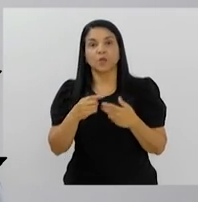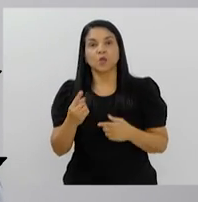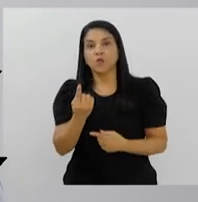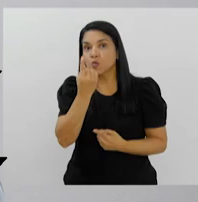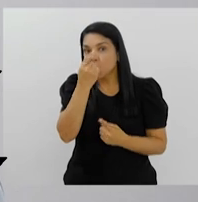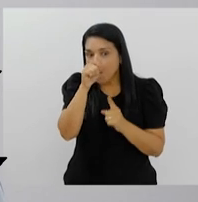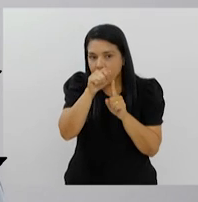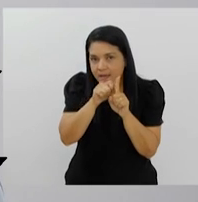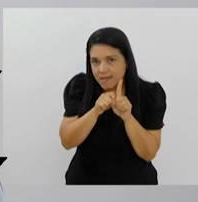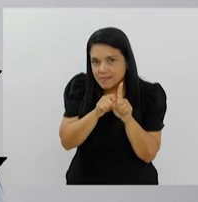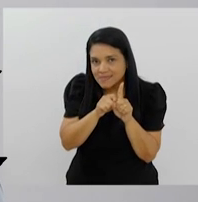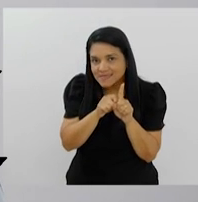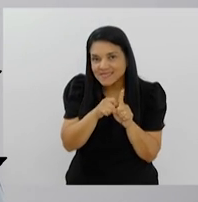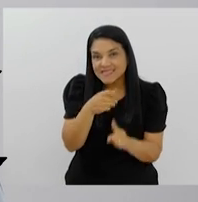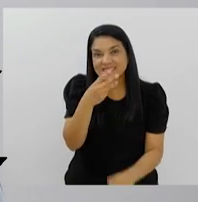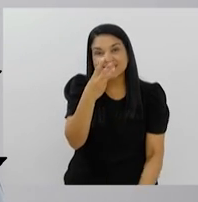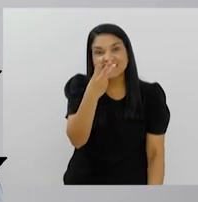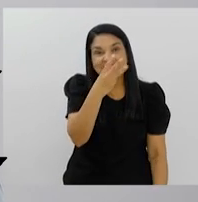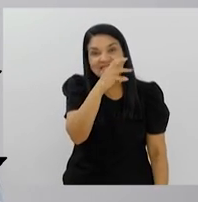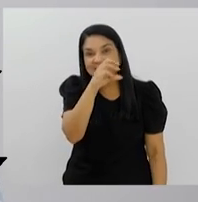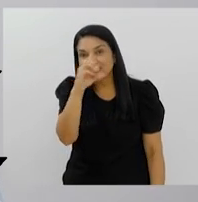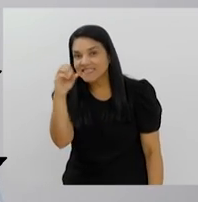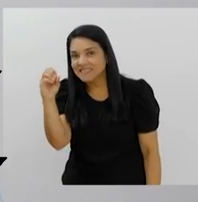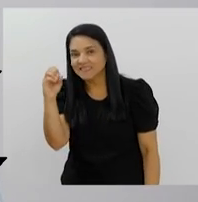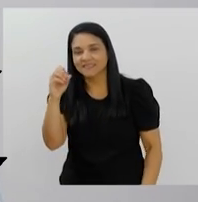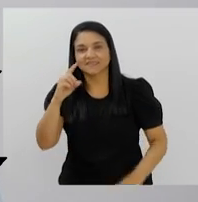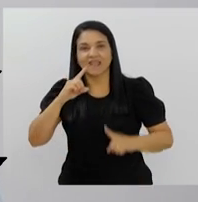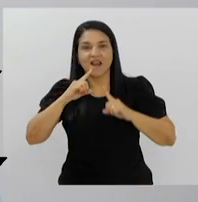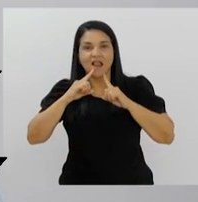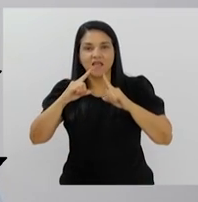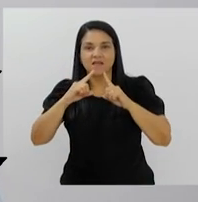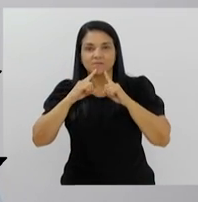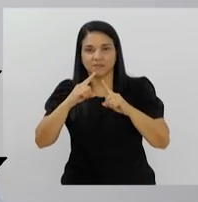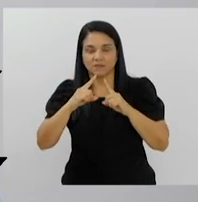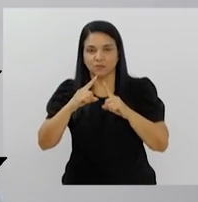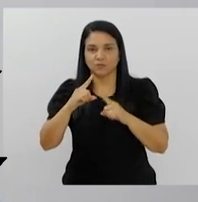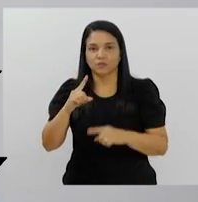só 300 reclamações da Unimed